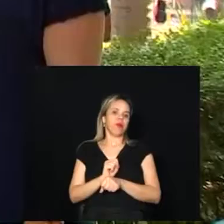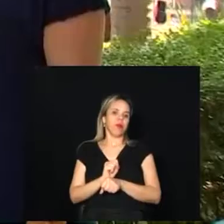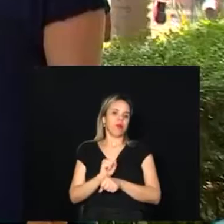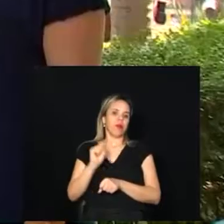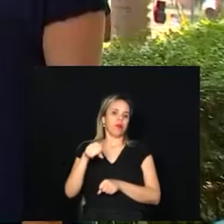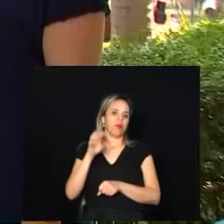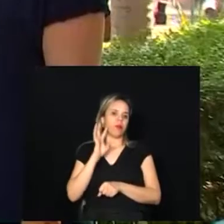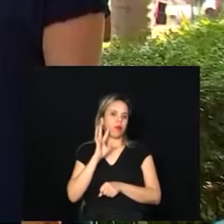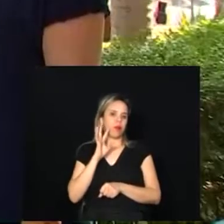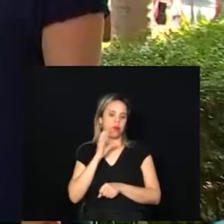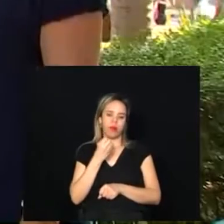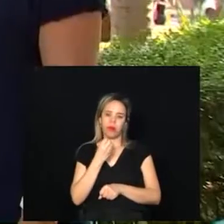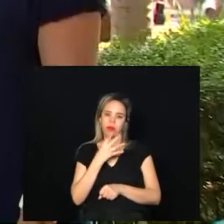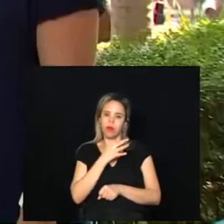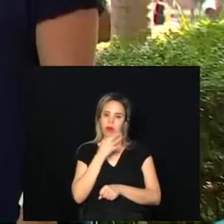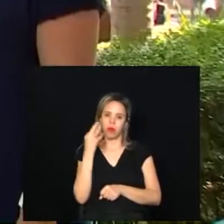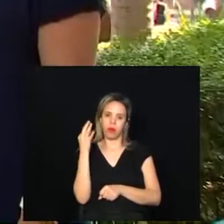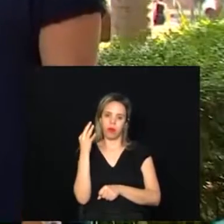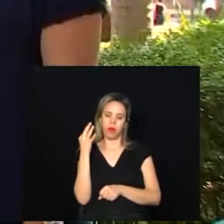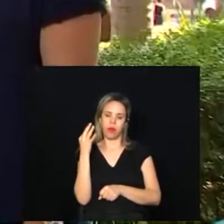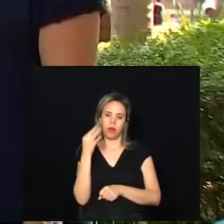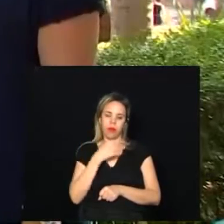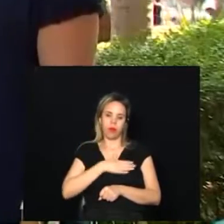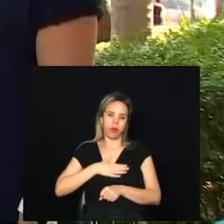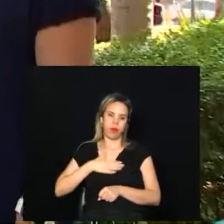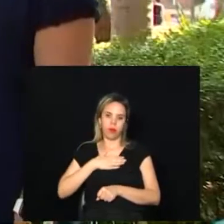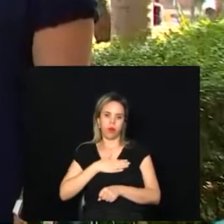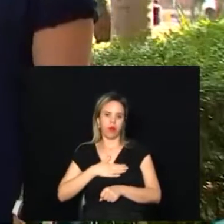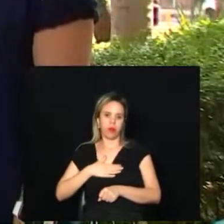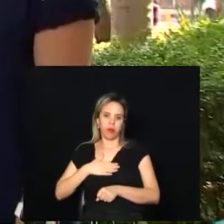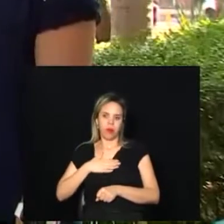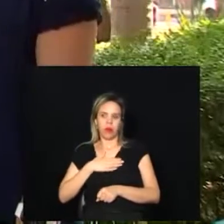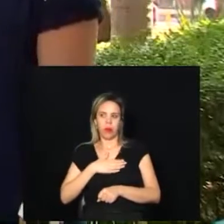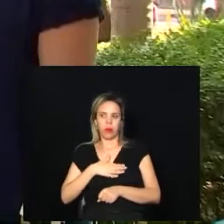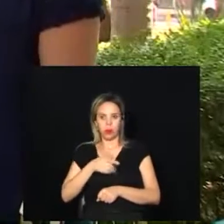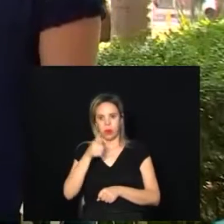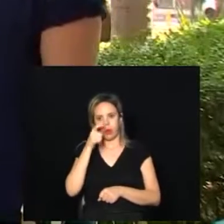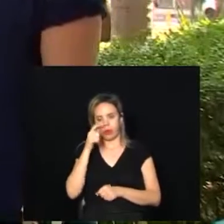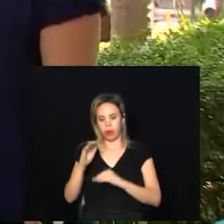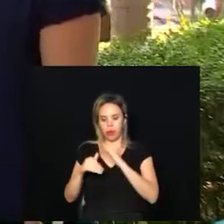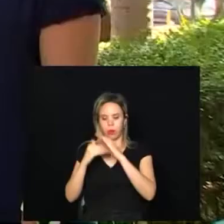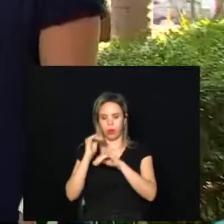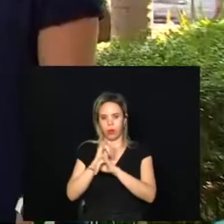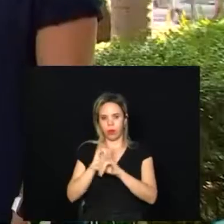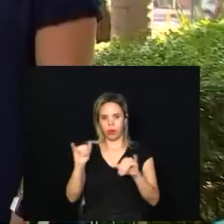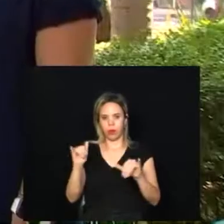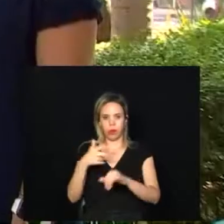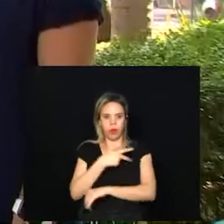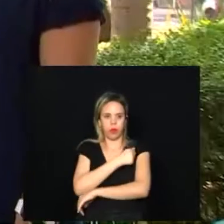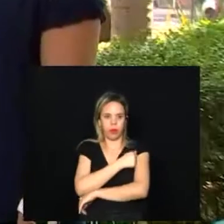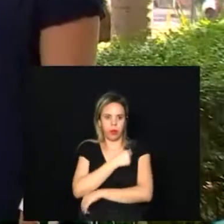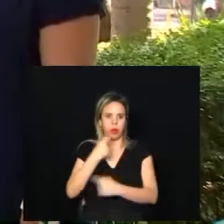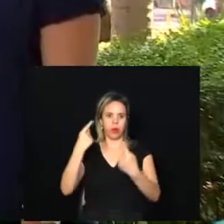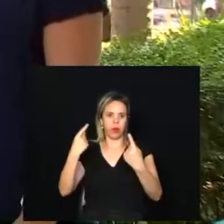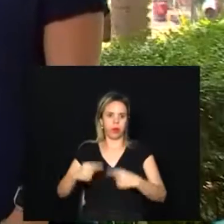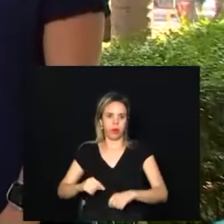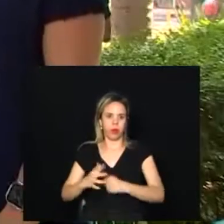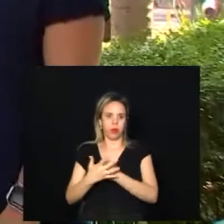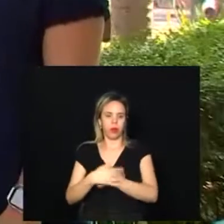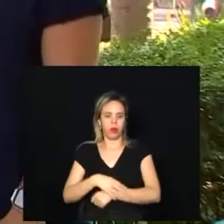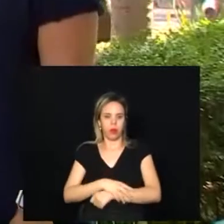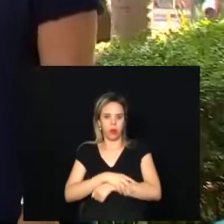É muito legal, é muito satisfatório, né? Ver a evolução da campanha de vacinação contra a